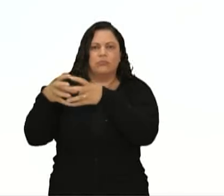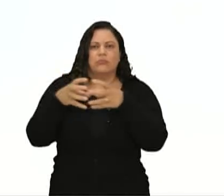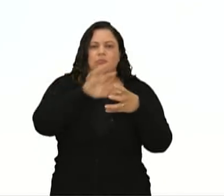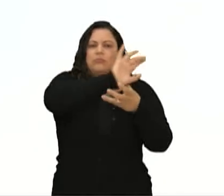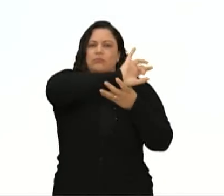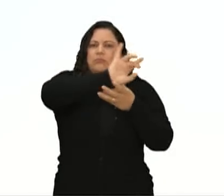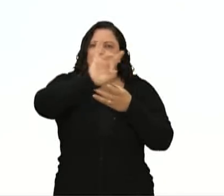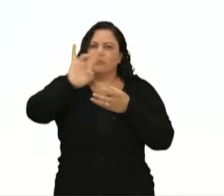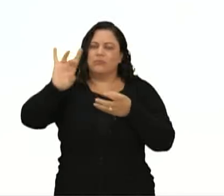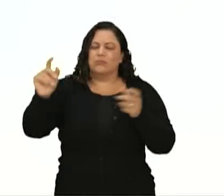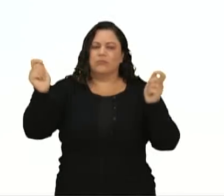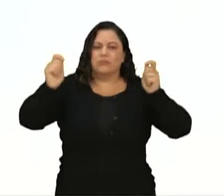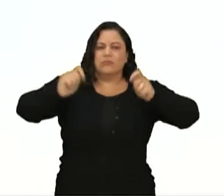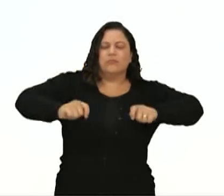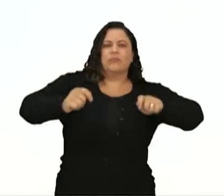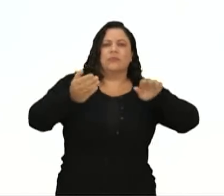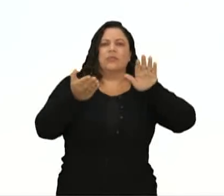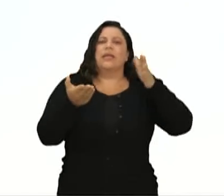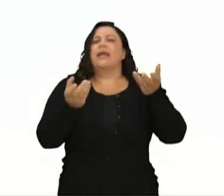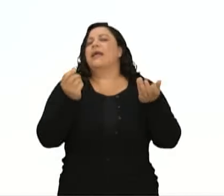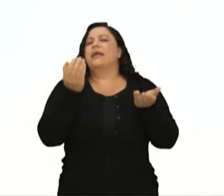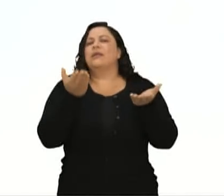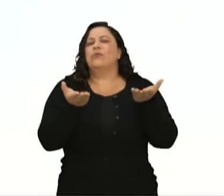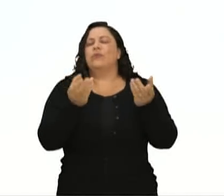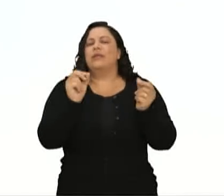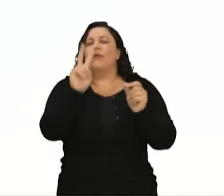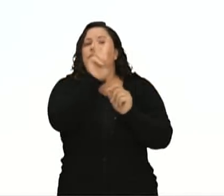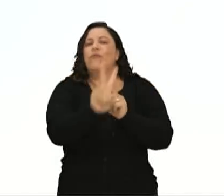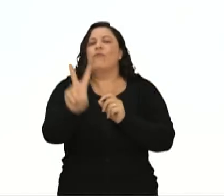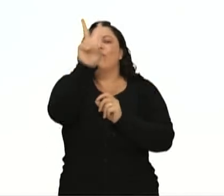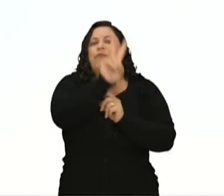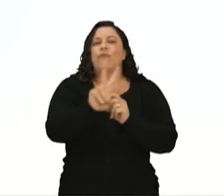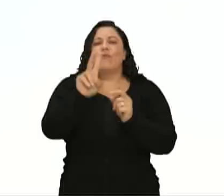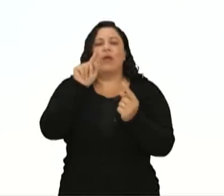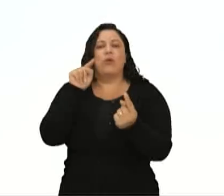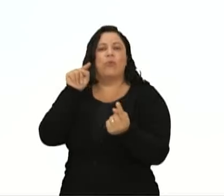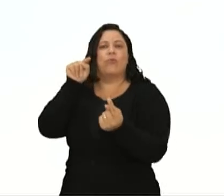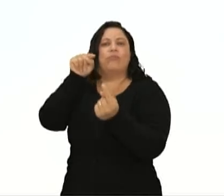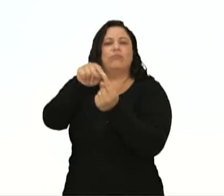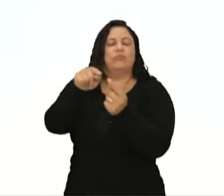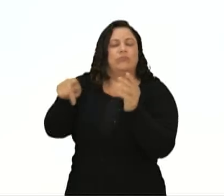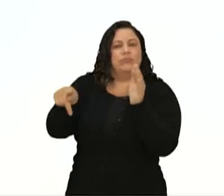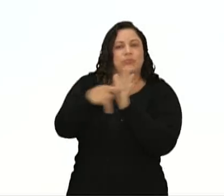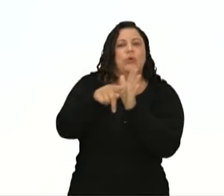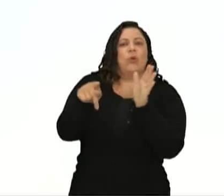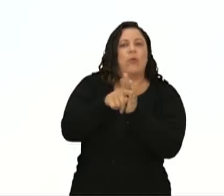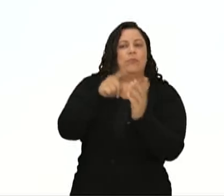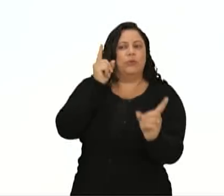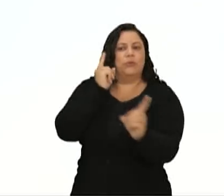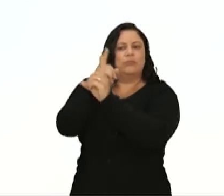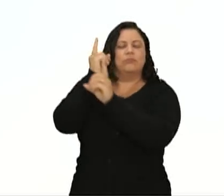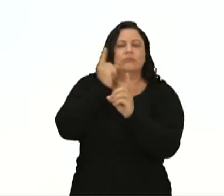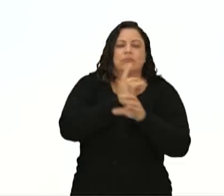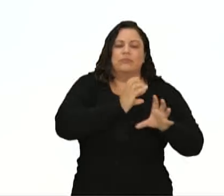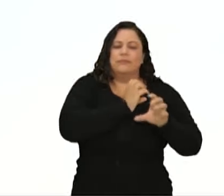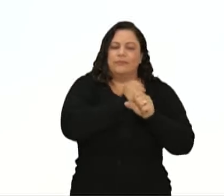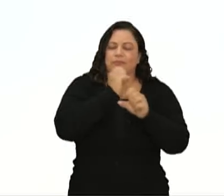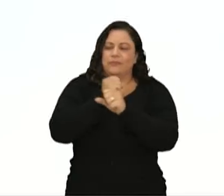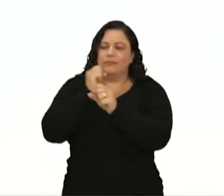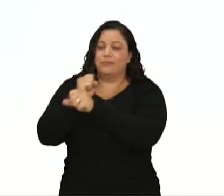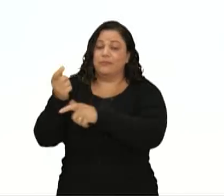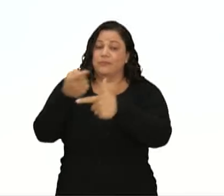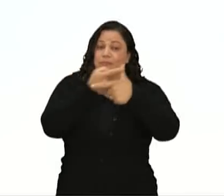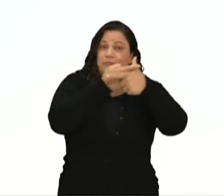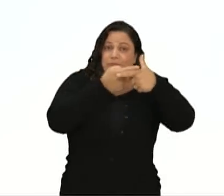peso distinto. Depois, encontra-se a soma desses valores, que será dividido pela soma